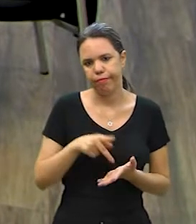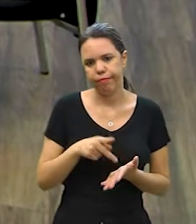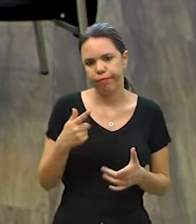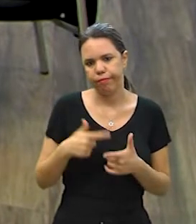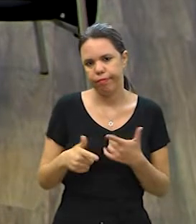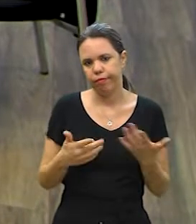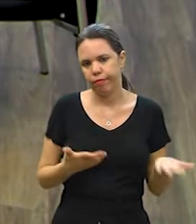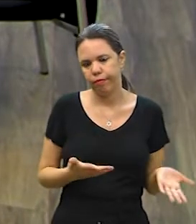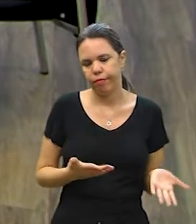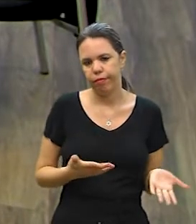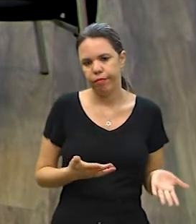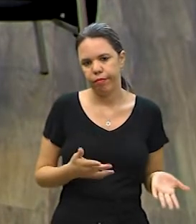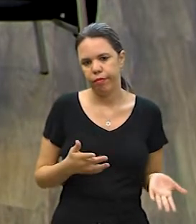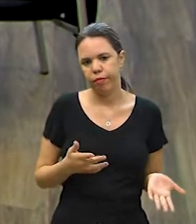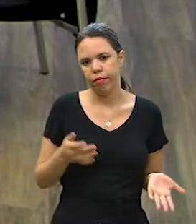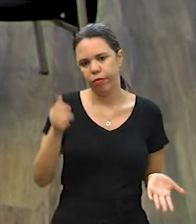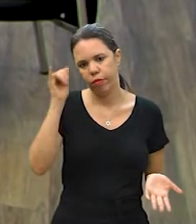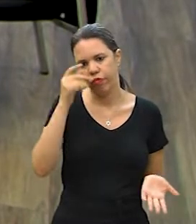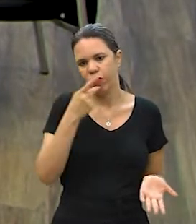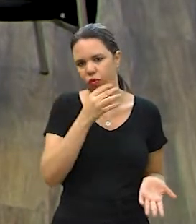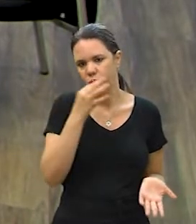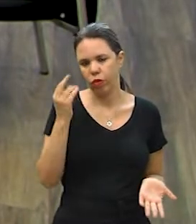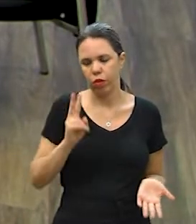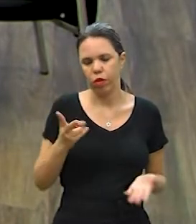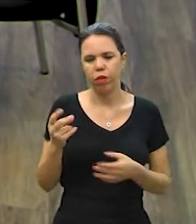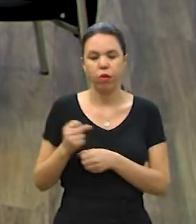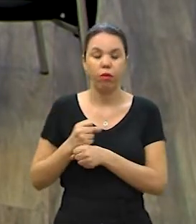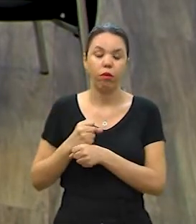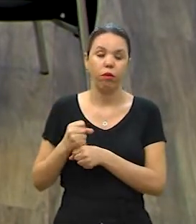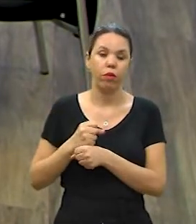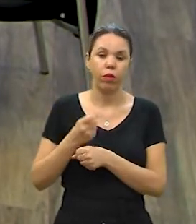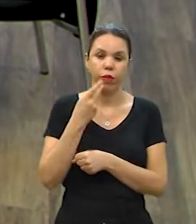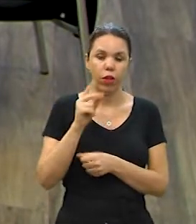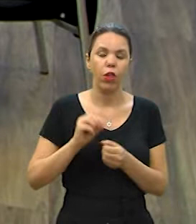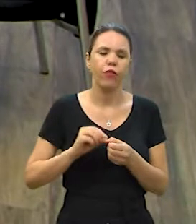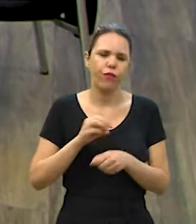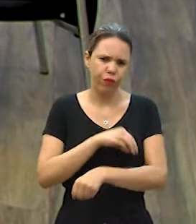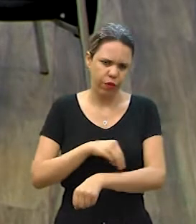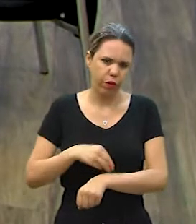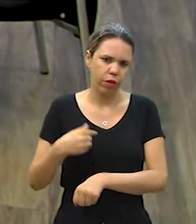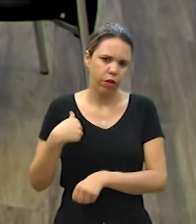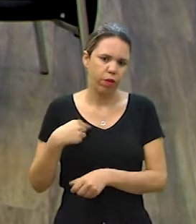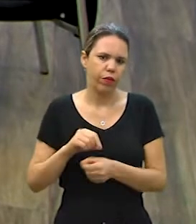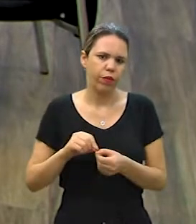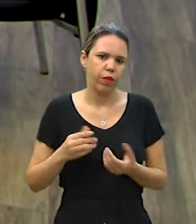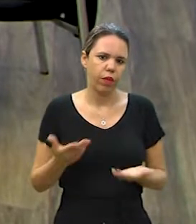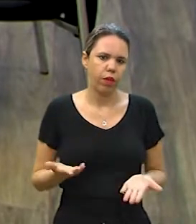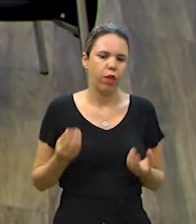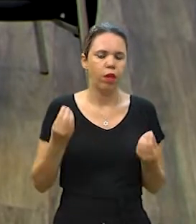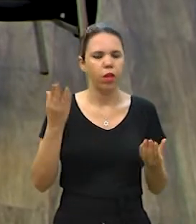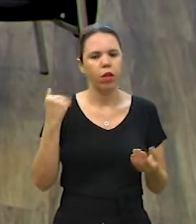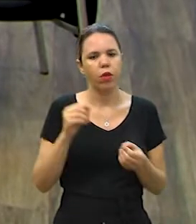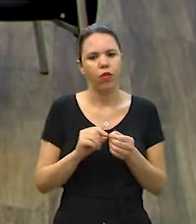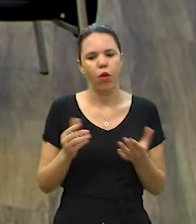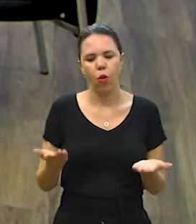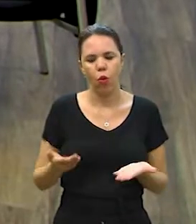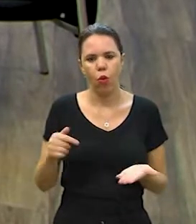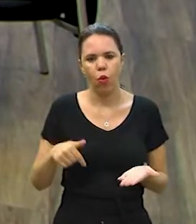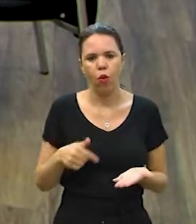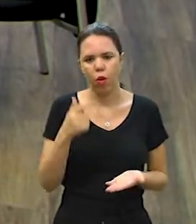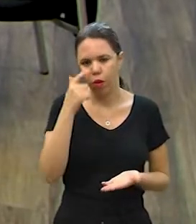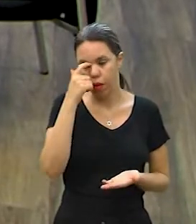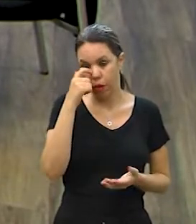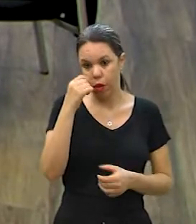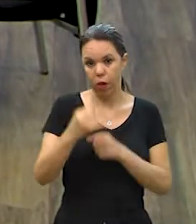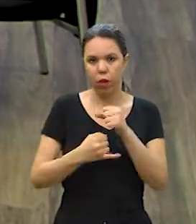verdadeiro problema. O Paulo tocou num ponto, Paulo, que eu tenho falado há muitos anos. Eu fiz magistério. Sabe como que é feito hoje?